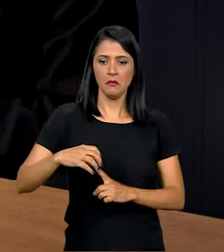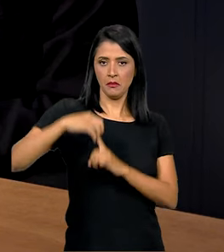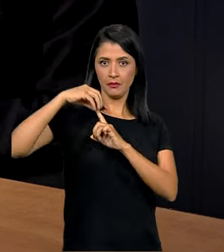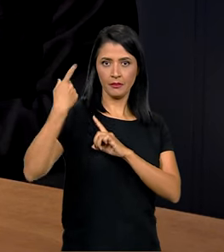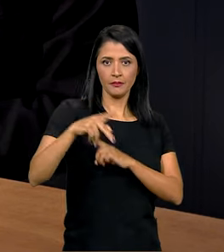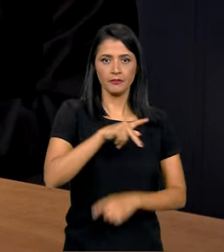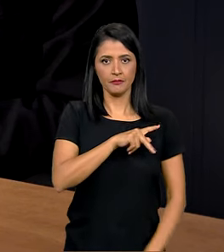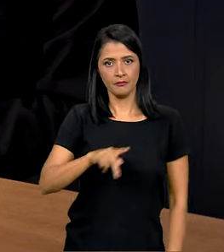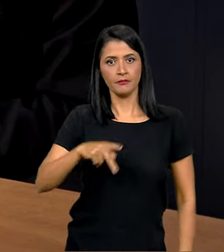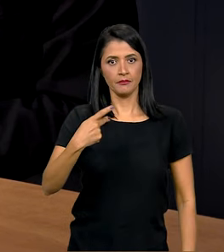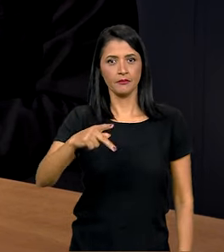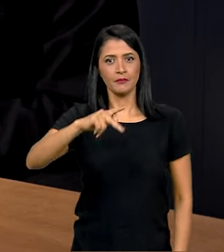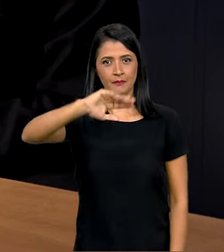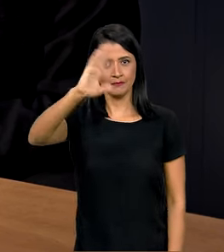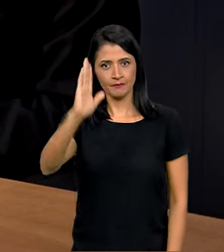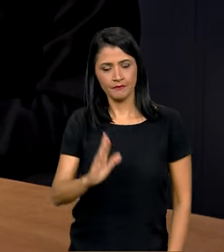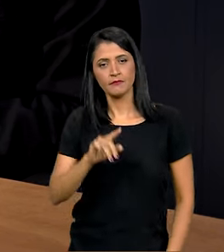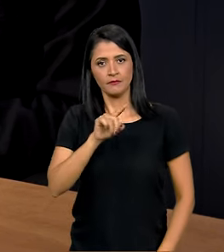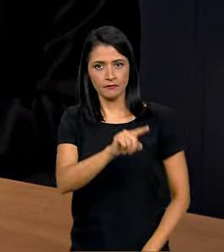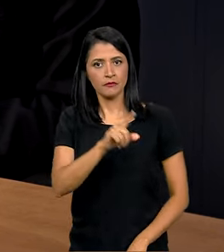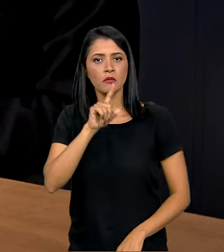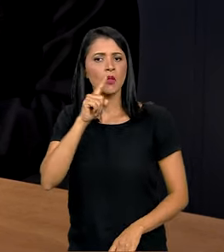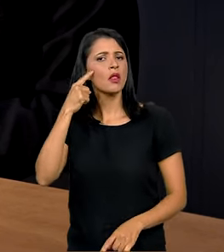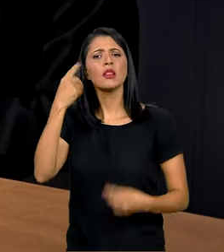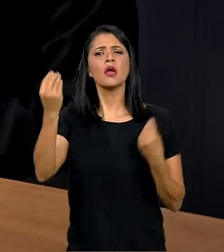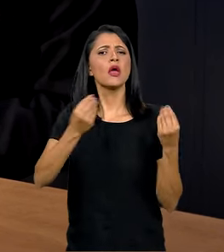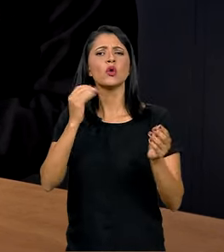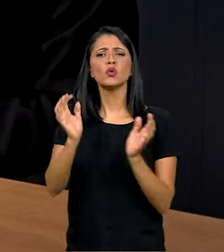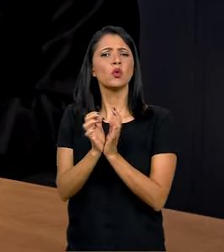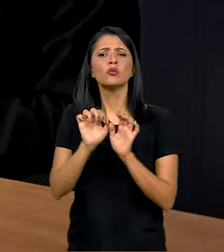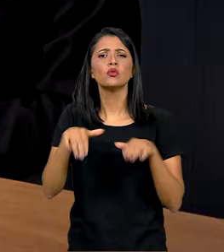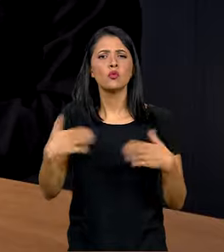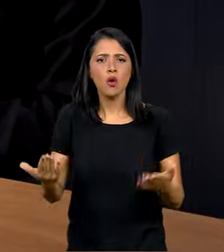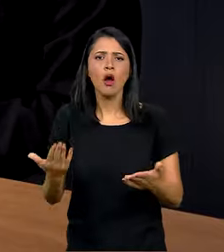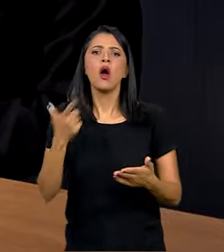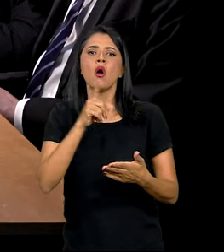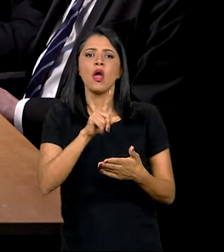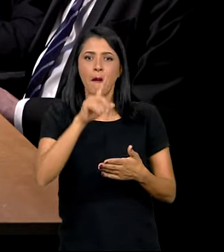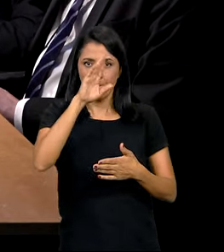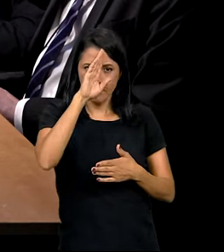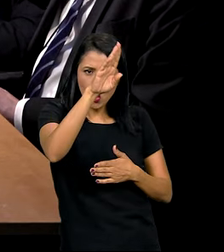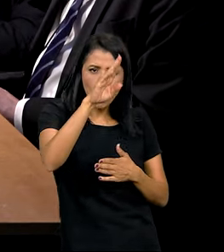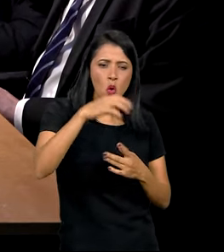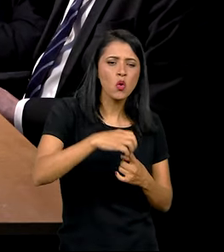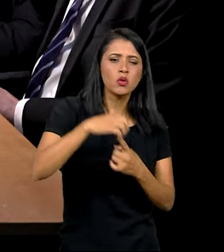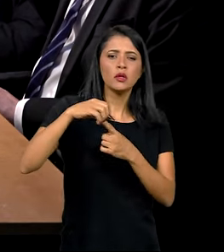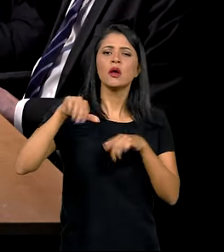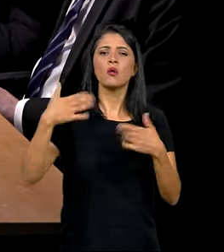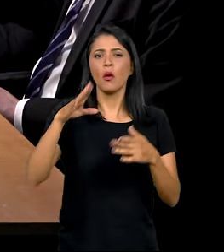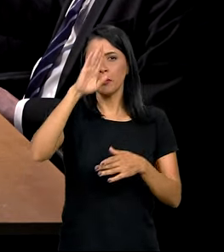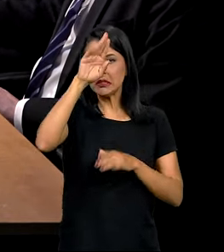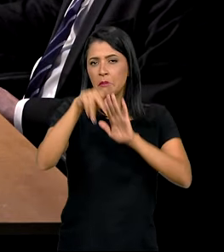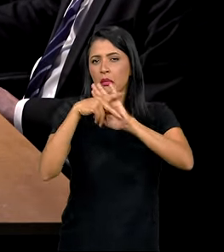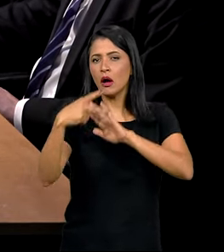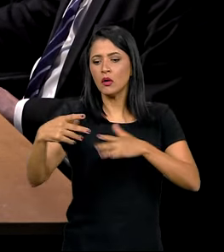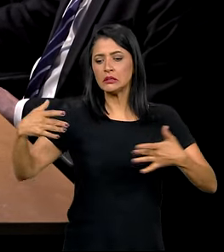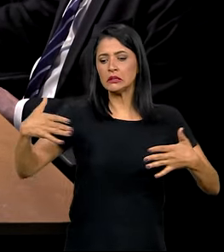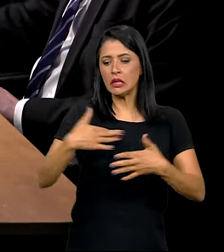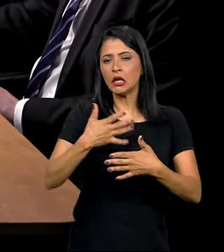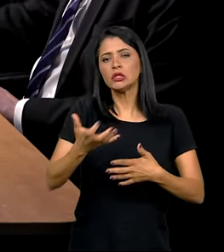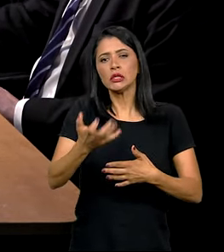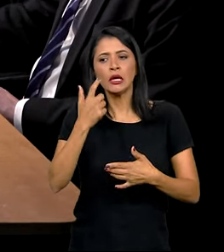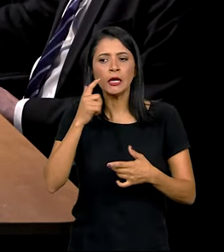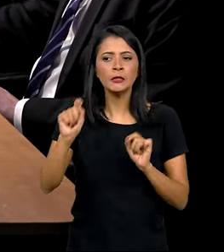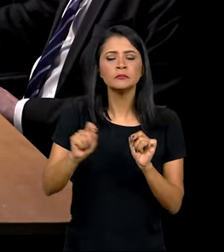brasileira e a ideia do grupo como um todo é trazer dentro de cada prioridade Quais são os principais pontos que as cidades querem que